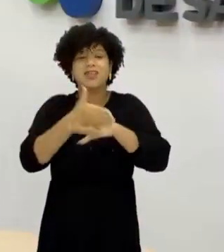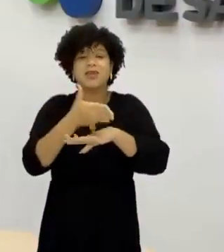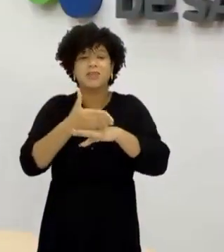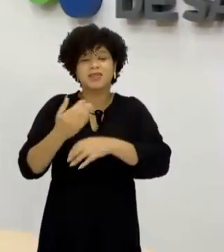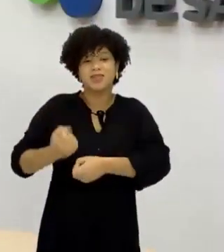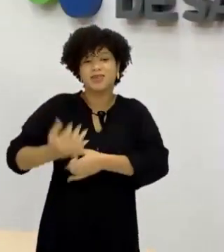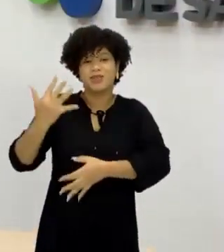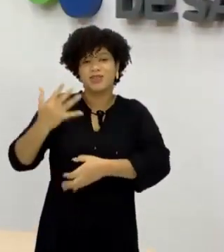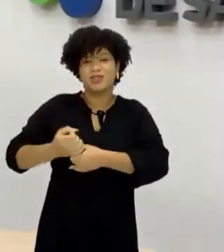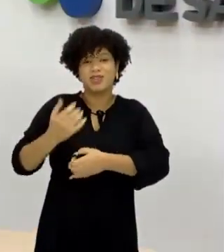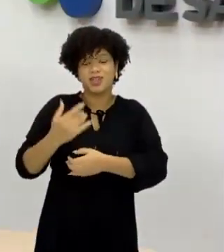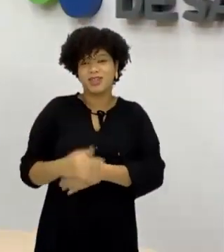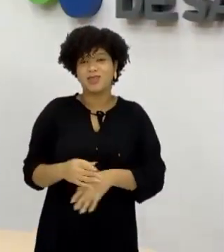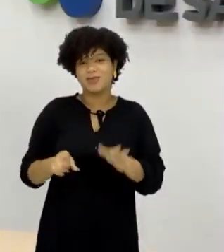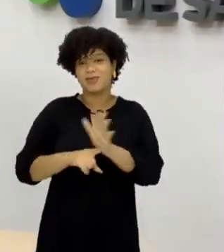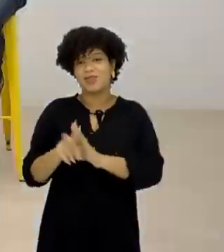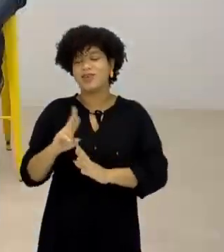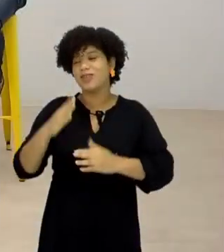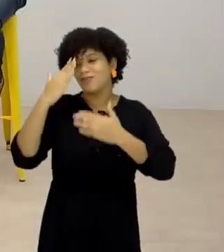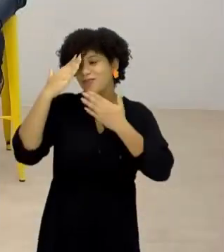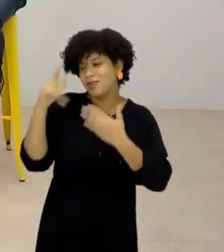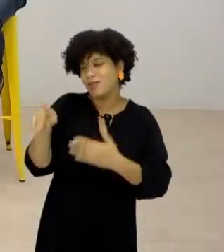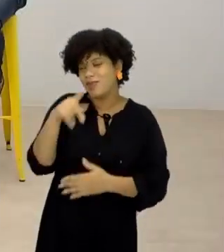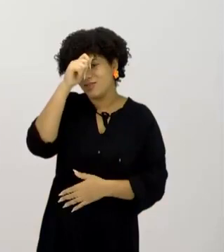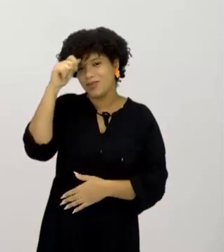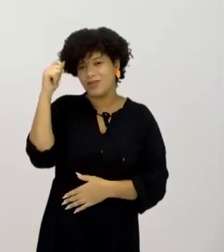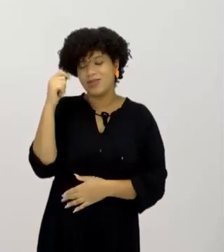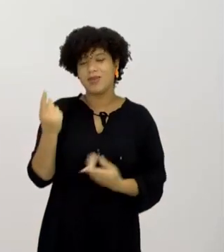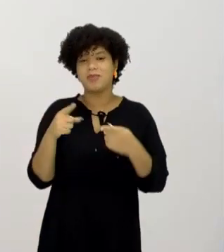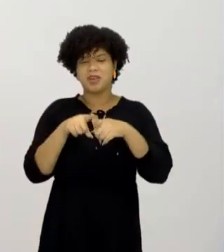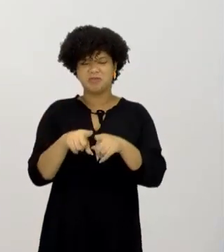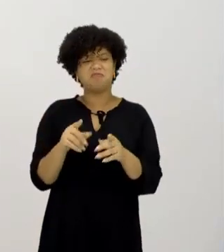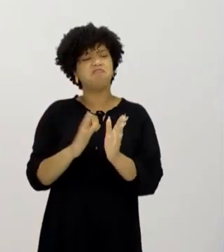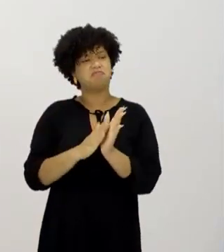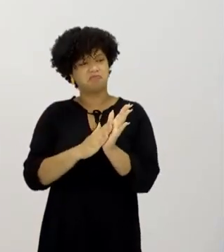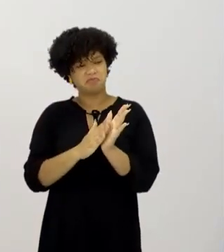no chat aí, com a enquete. Alcides, valeu aí pela parceria, hein? Parabéns pela aula